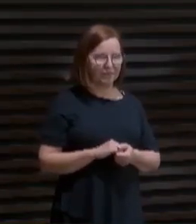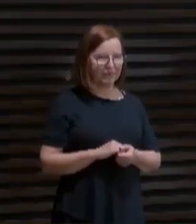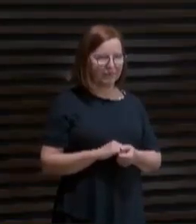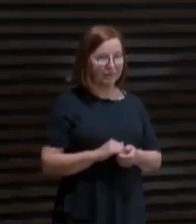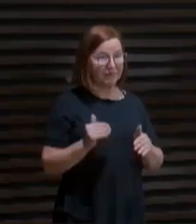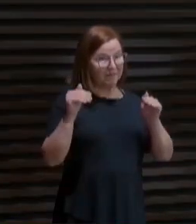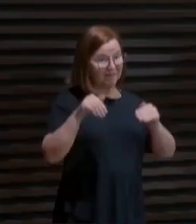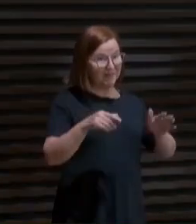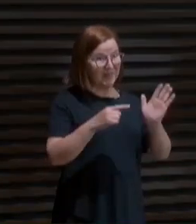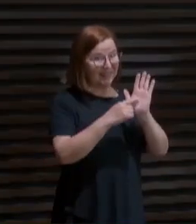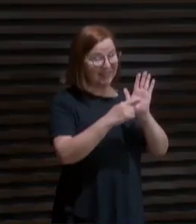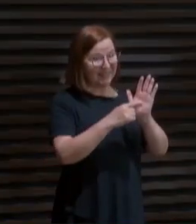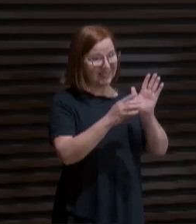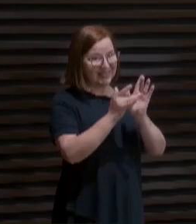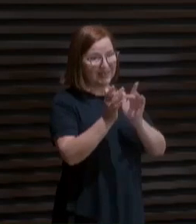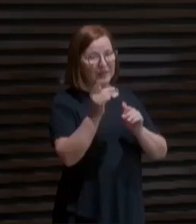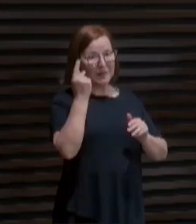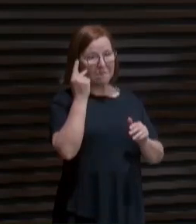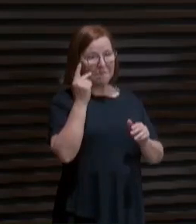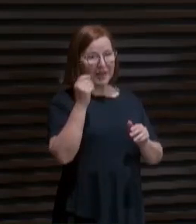Finalmente apareceu Jesus aos 11,